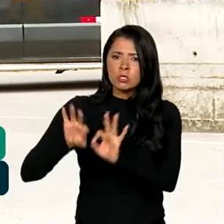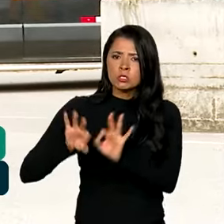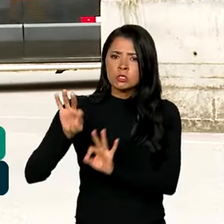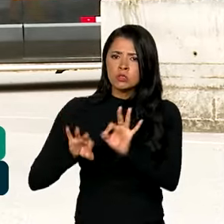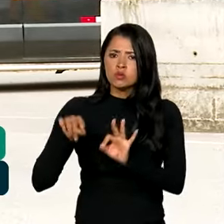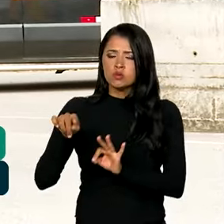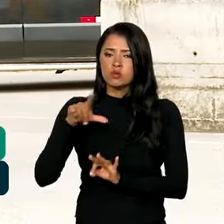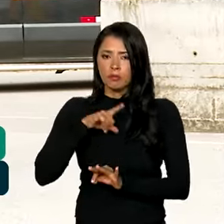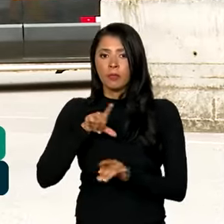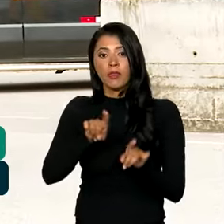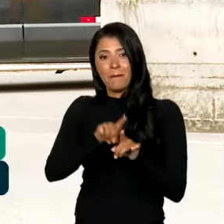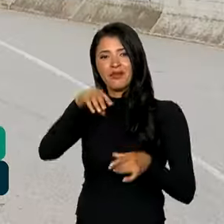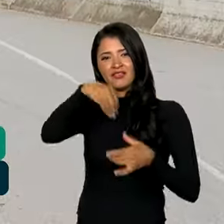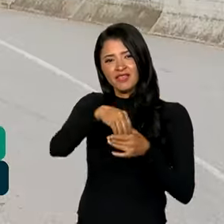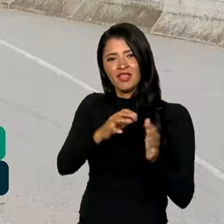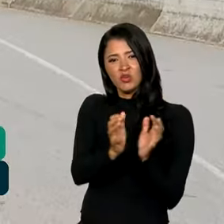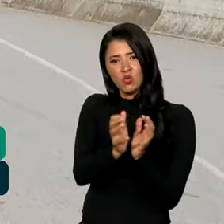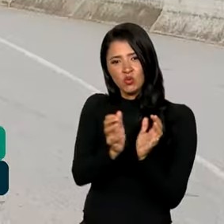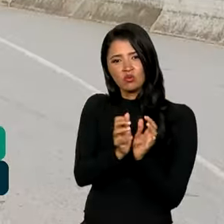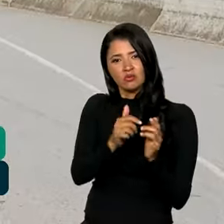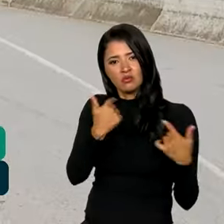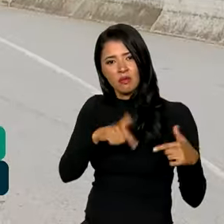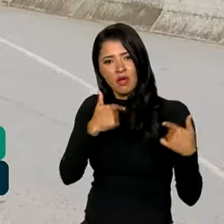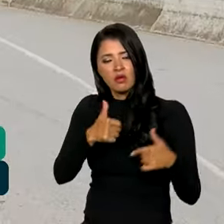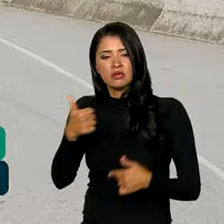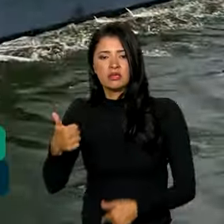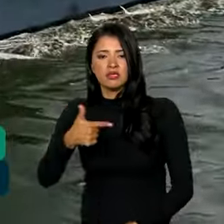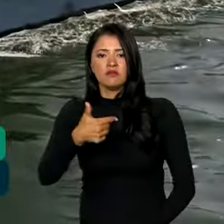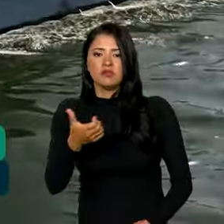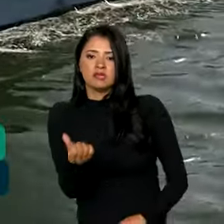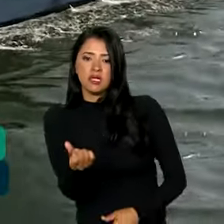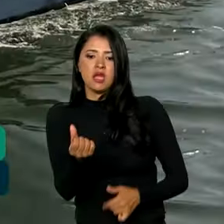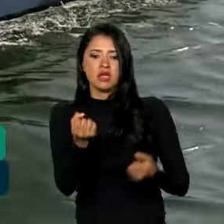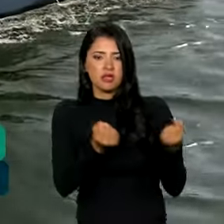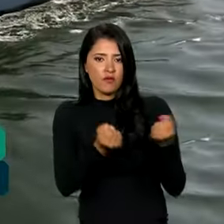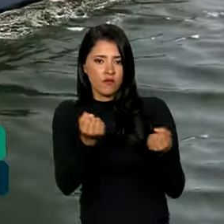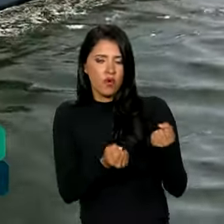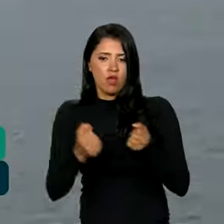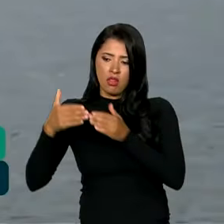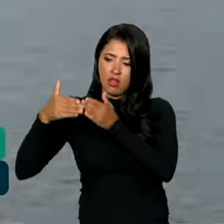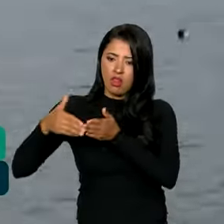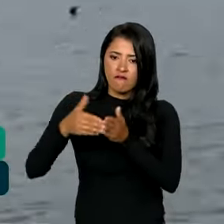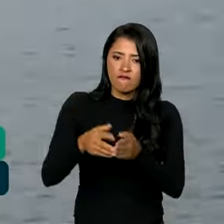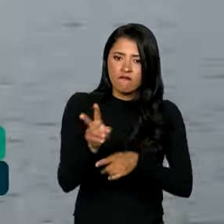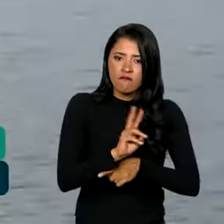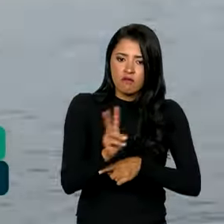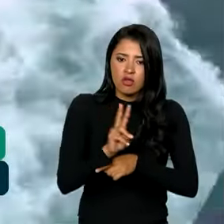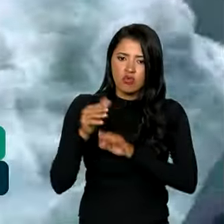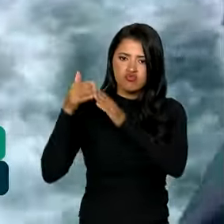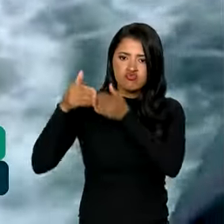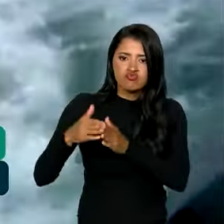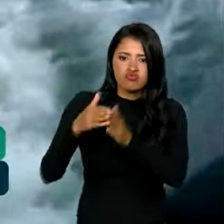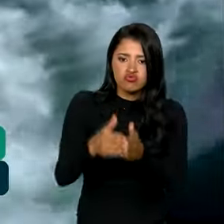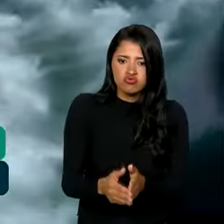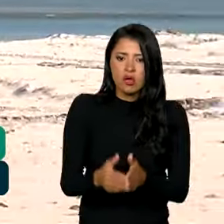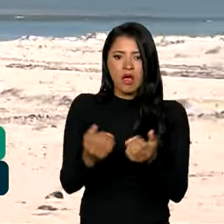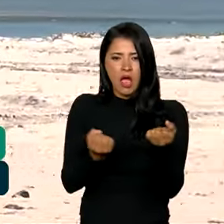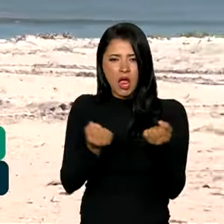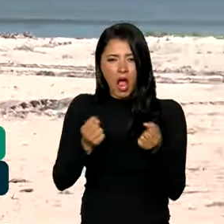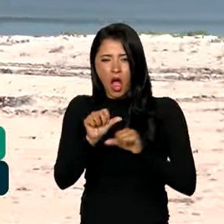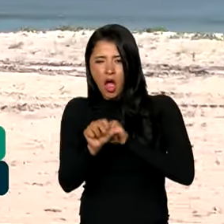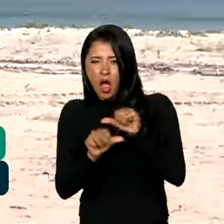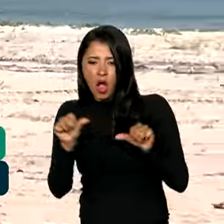Também integram a Força-Tarefa 126 viaturas, como navios-patrulha, embarcações, carros anfíbio